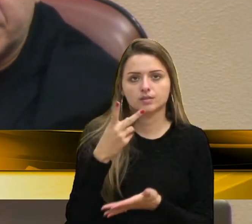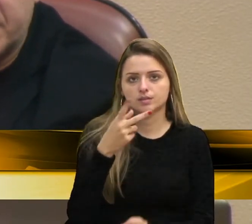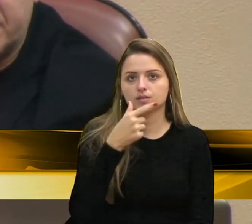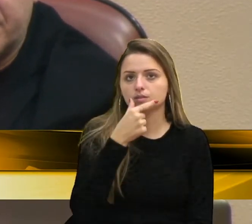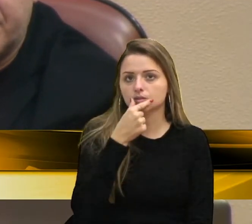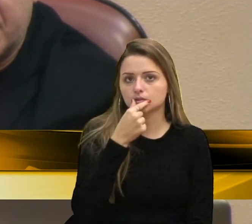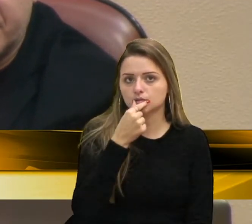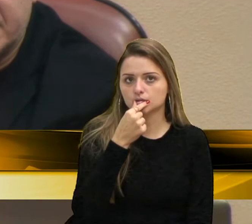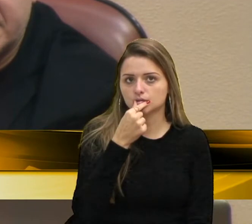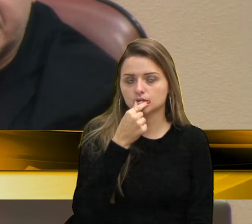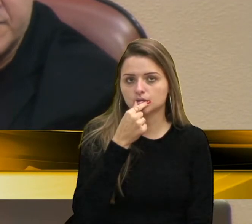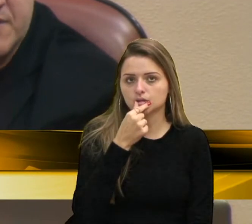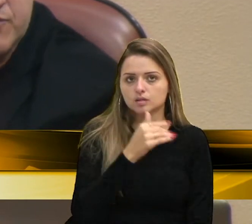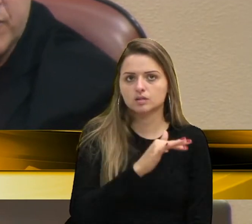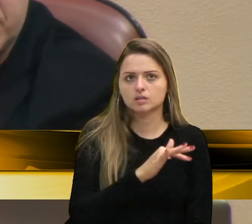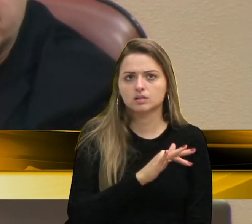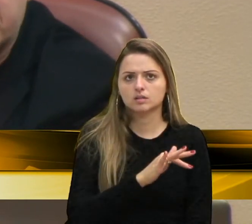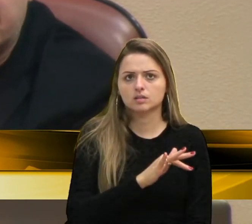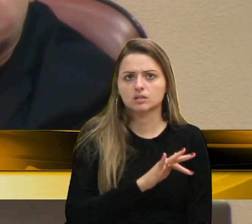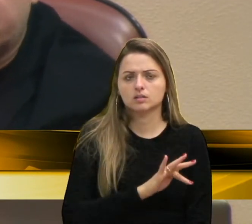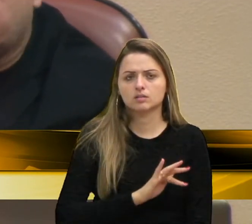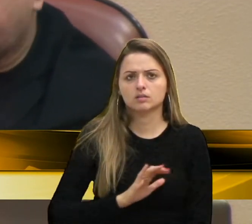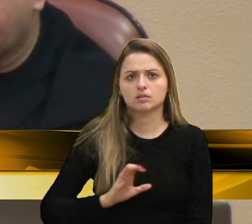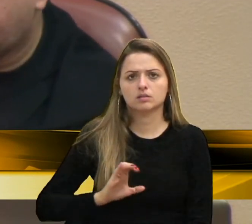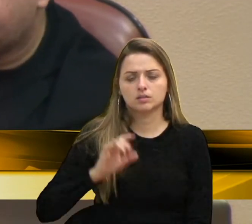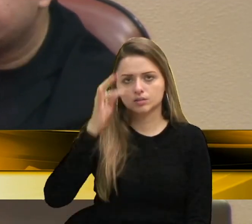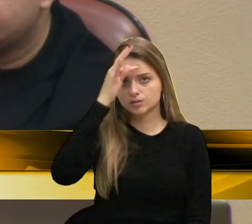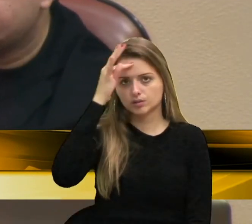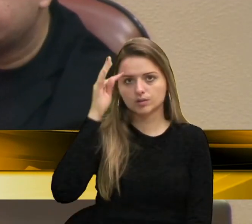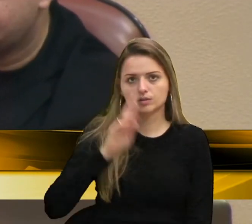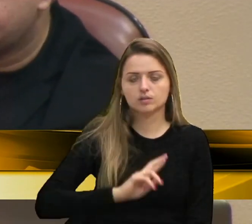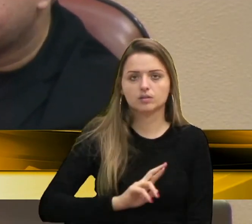vereadores Rodrigo Beltrão, Flávio Cassino e Gustavo Toigo. Gustavo Toigo em representação.